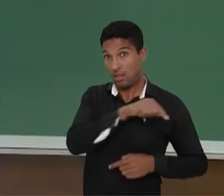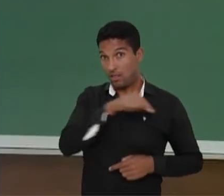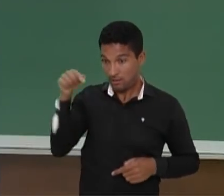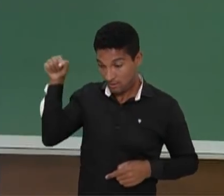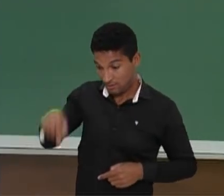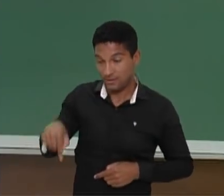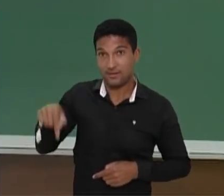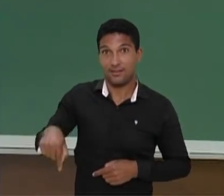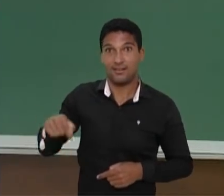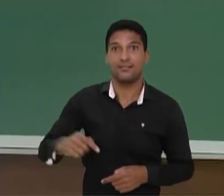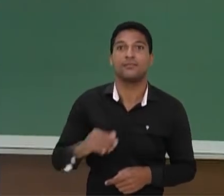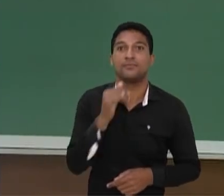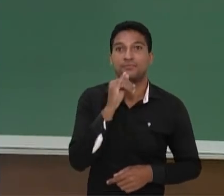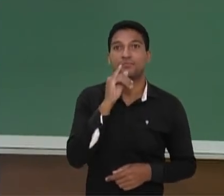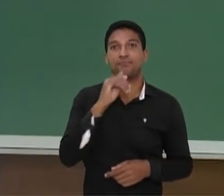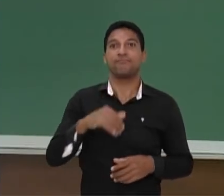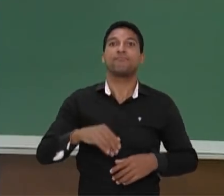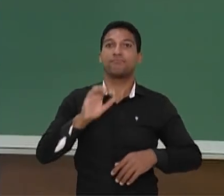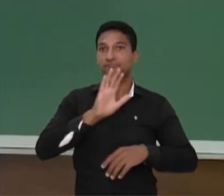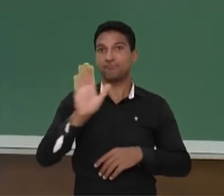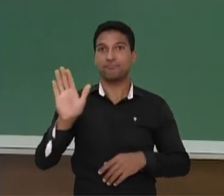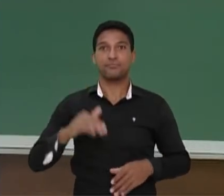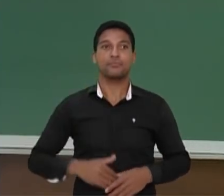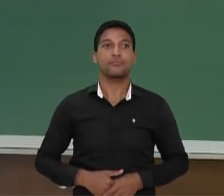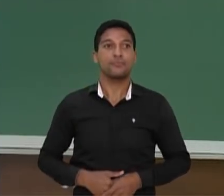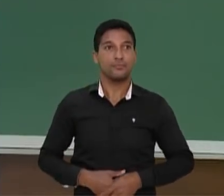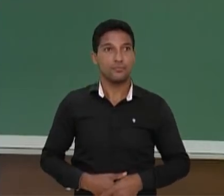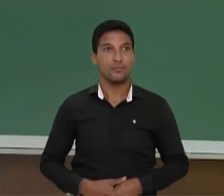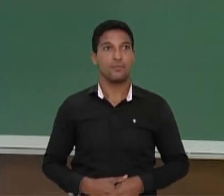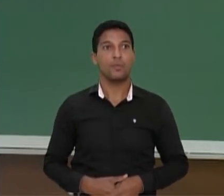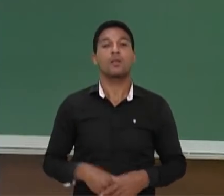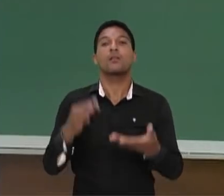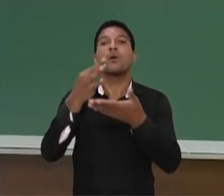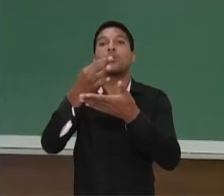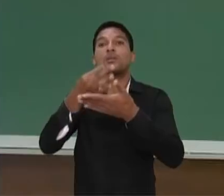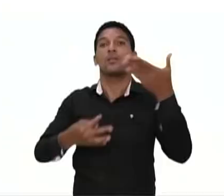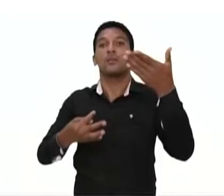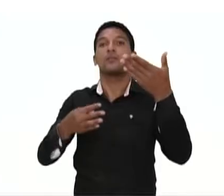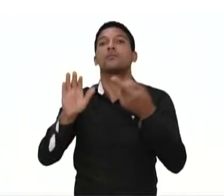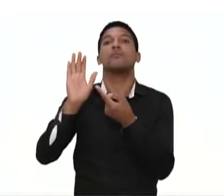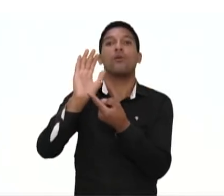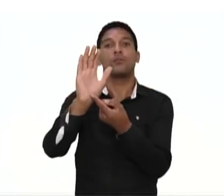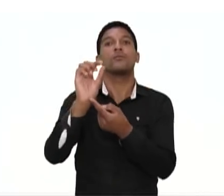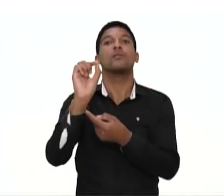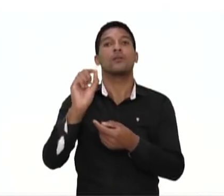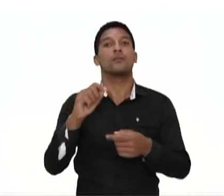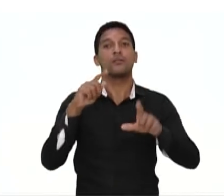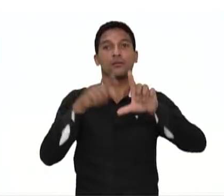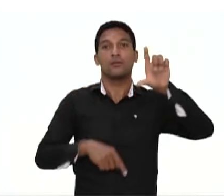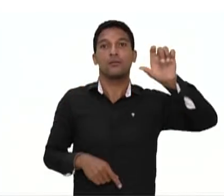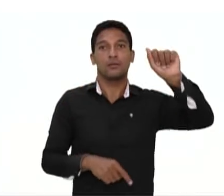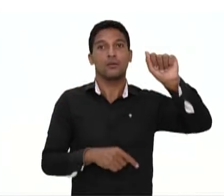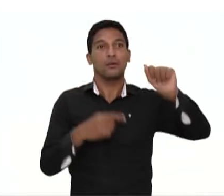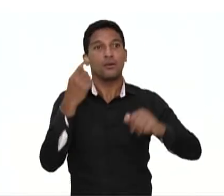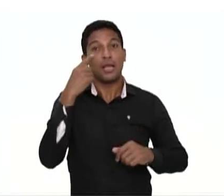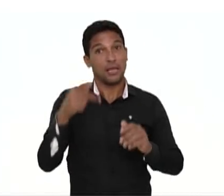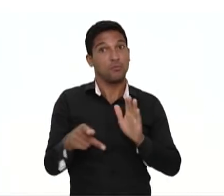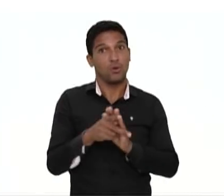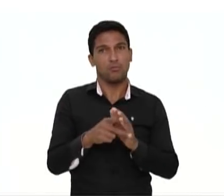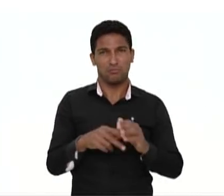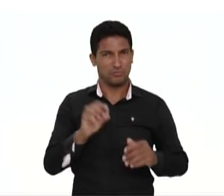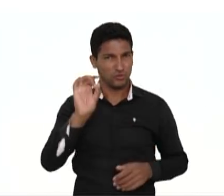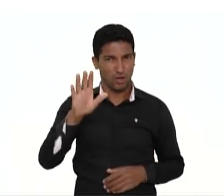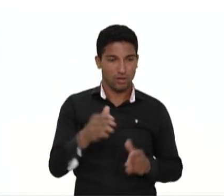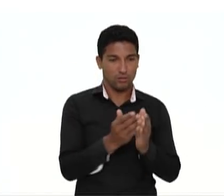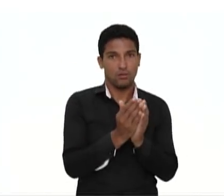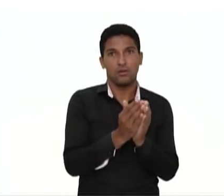O texto Alto da Barca do Inferno, de Gil Vicente, mostra, letra A, apenas embarcações.